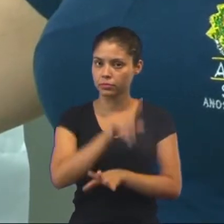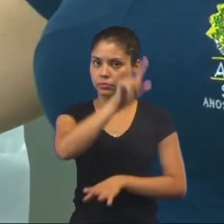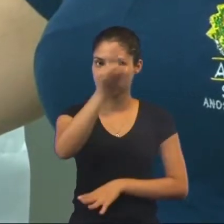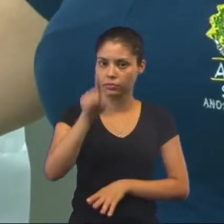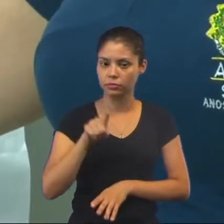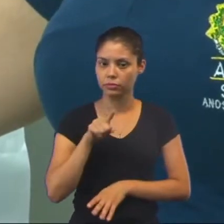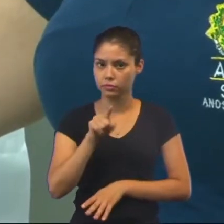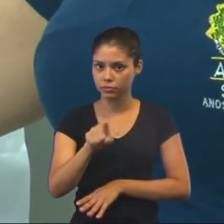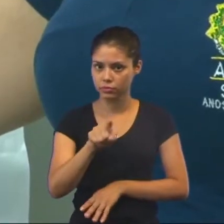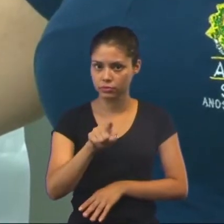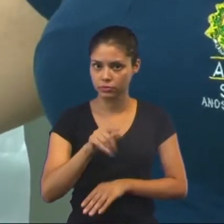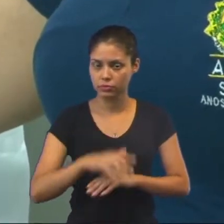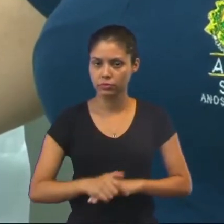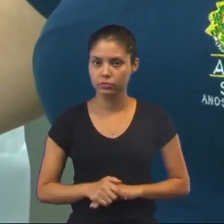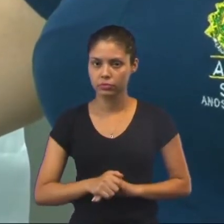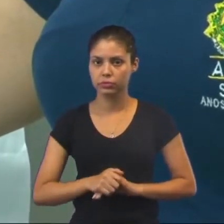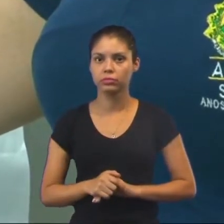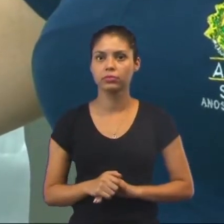ponto de